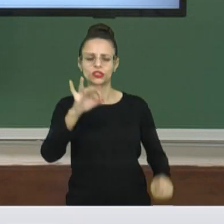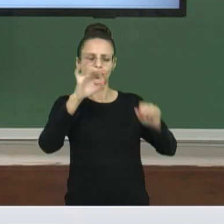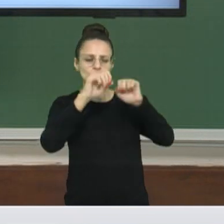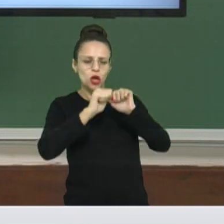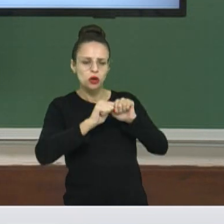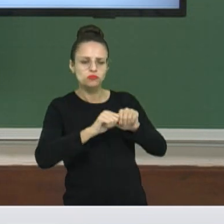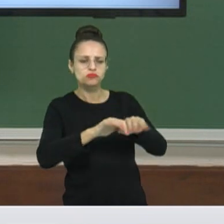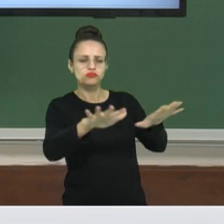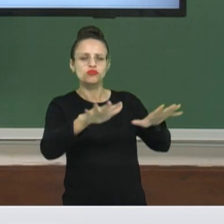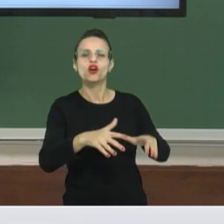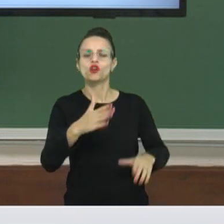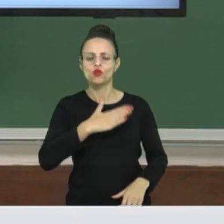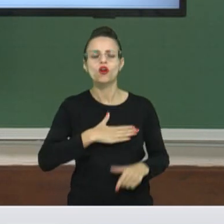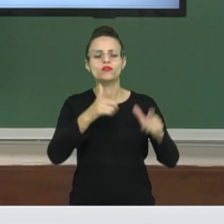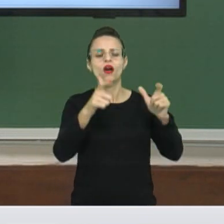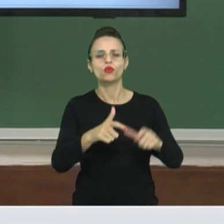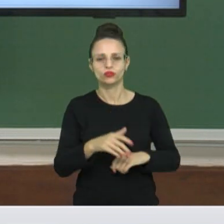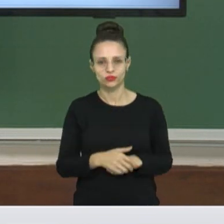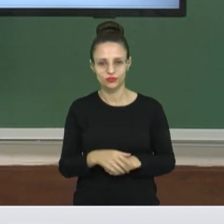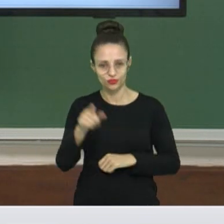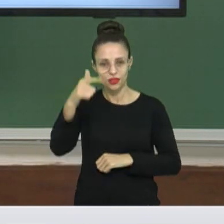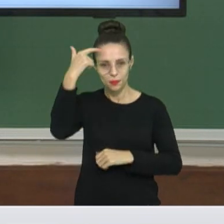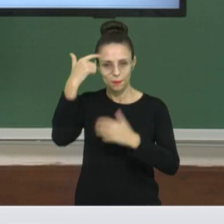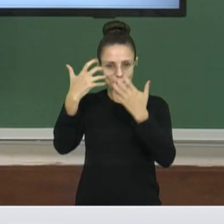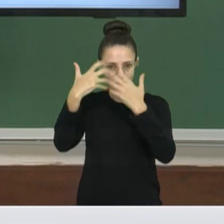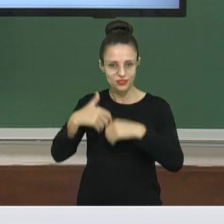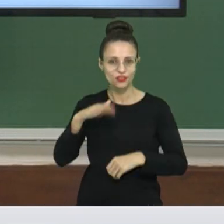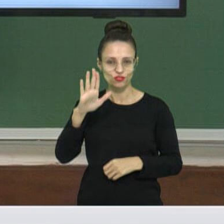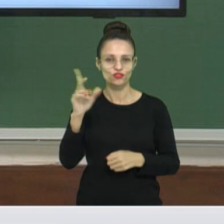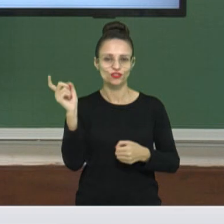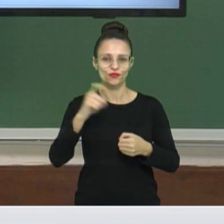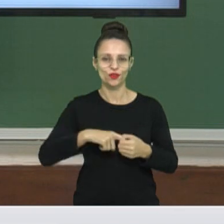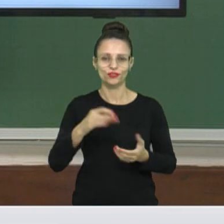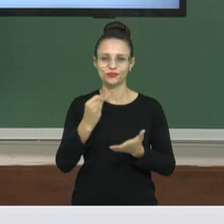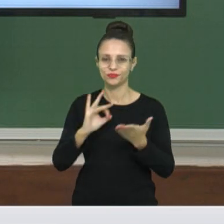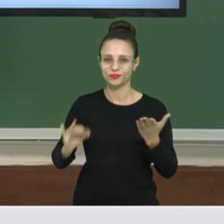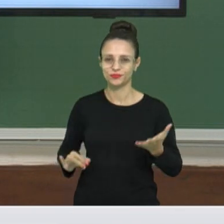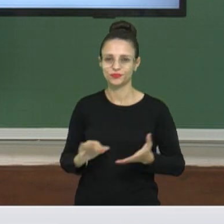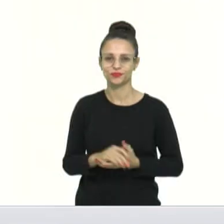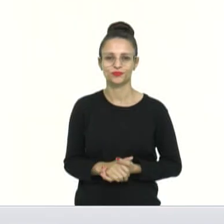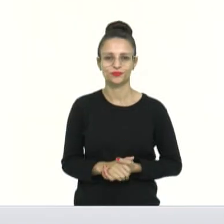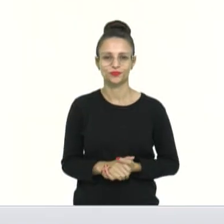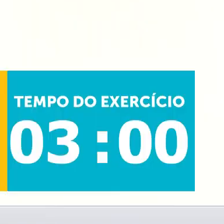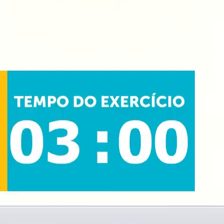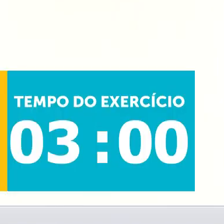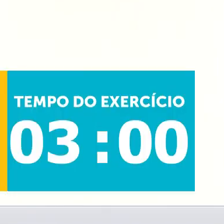o mosquito gosta de viver? Vou deixar você pensar um pouquinho e eu já volto para a gente conferir.